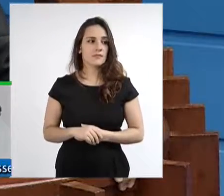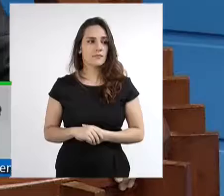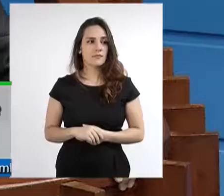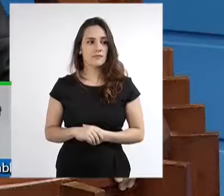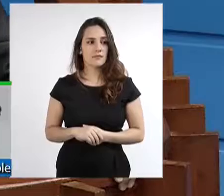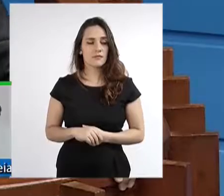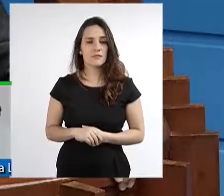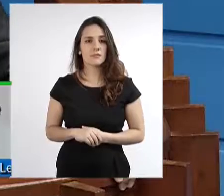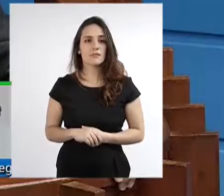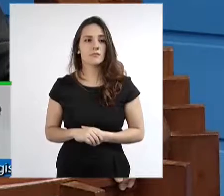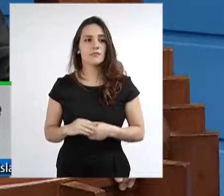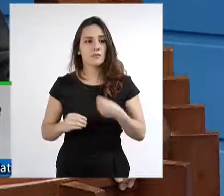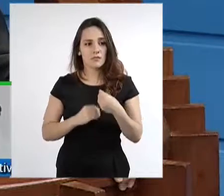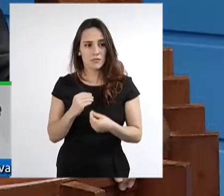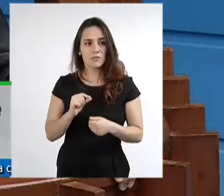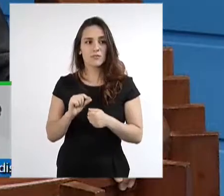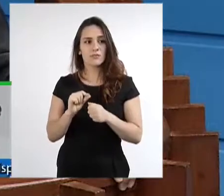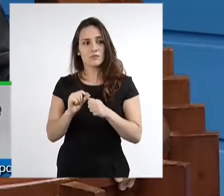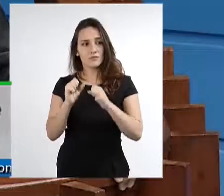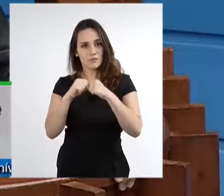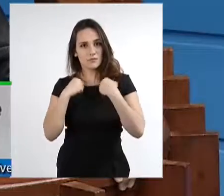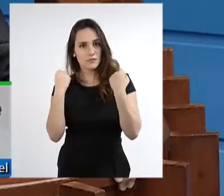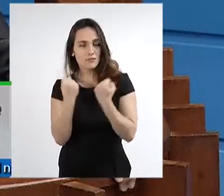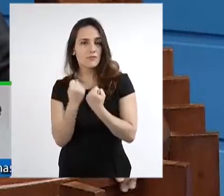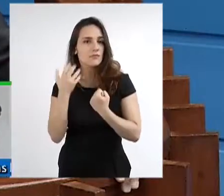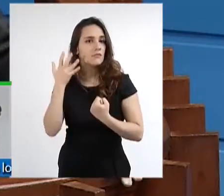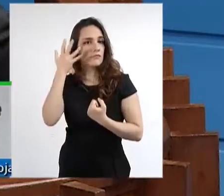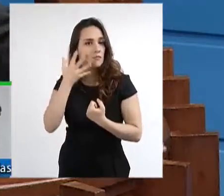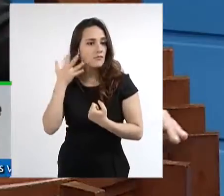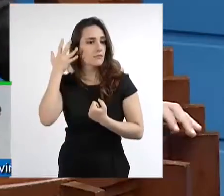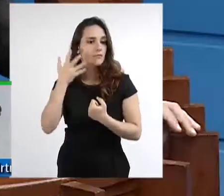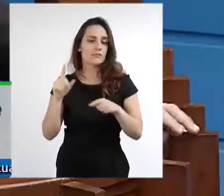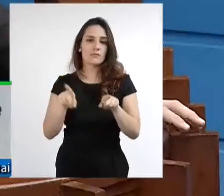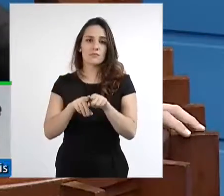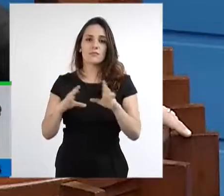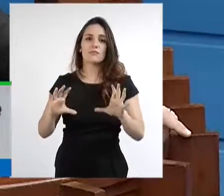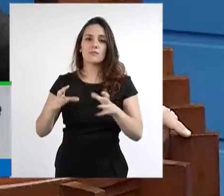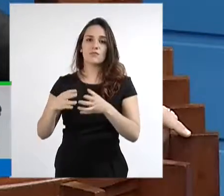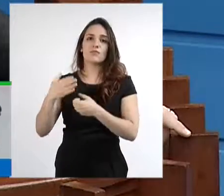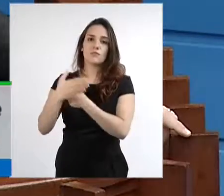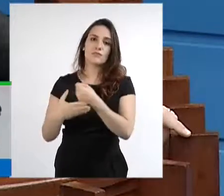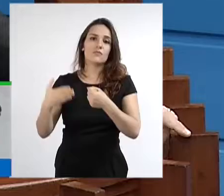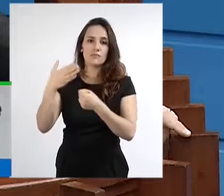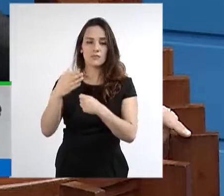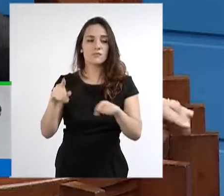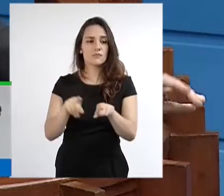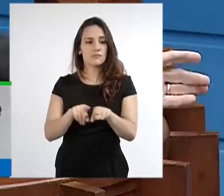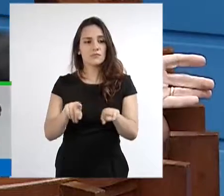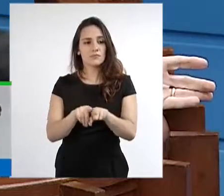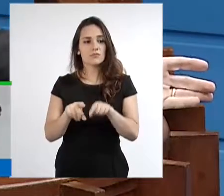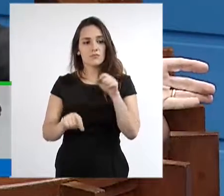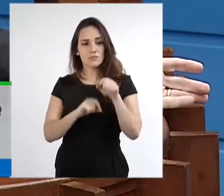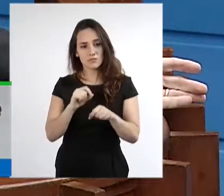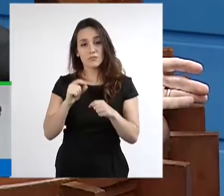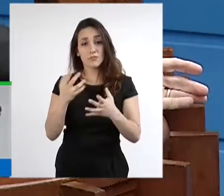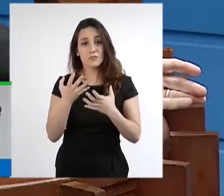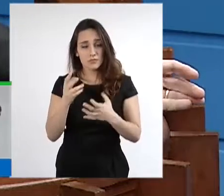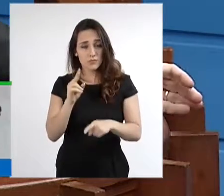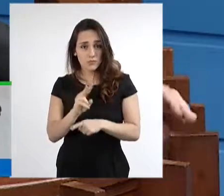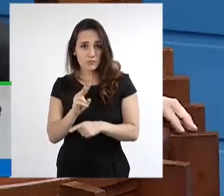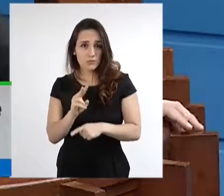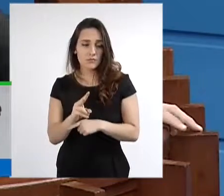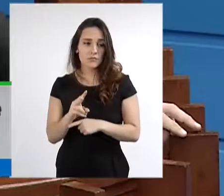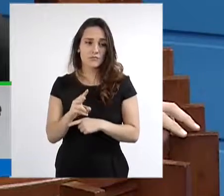através das ações, das palestras e a frente parlamentar, em defesa do direito das pessoas idosas, que se